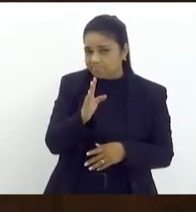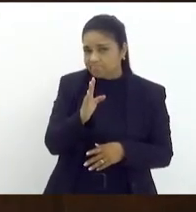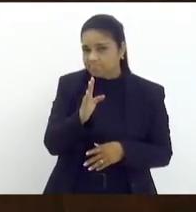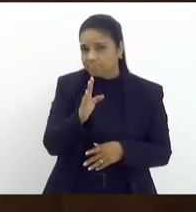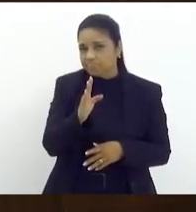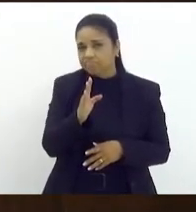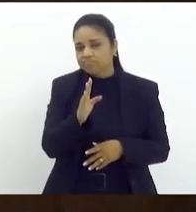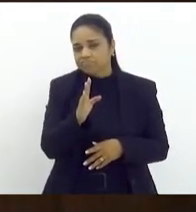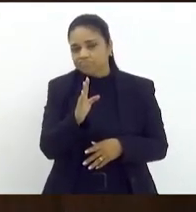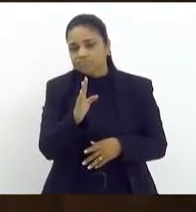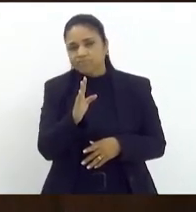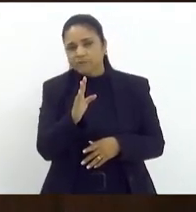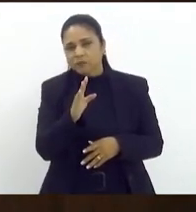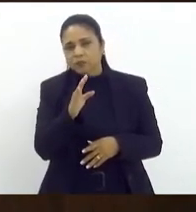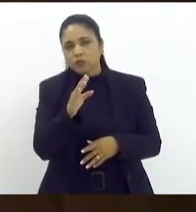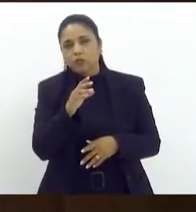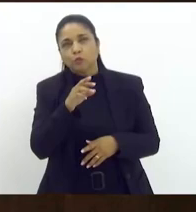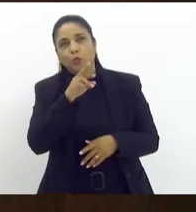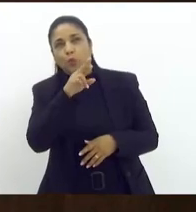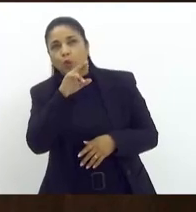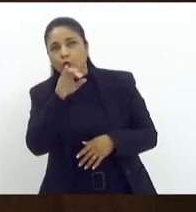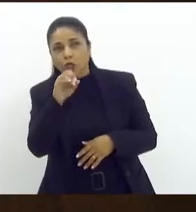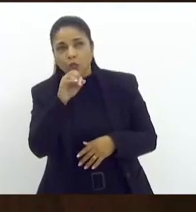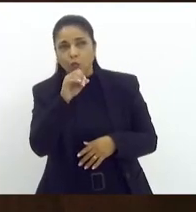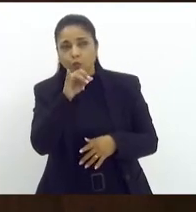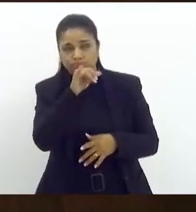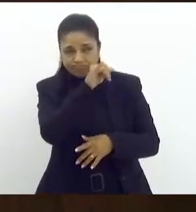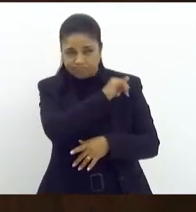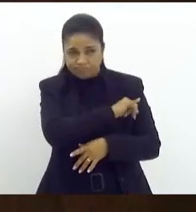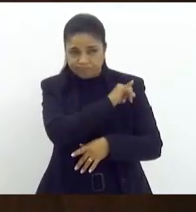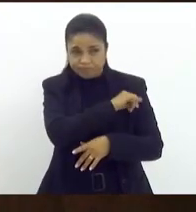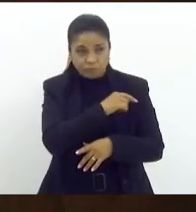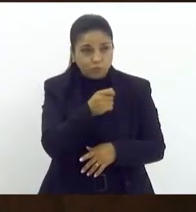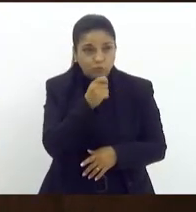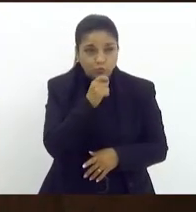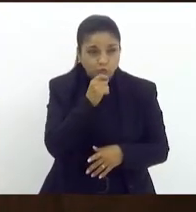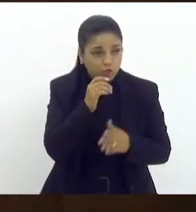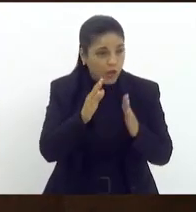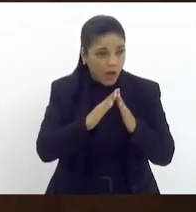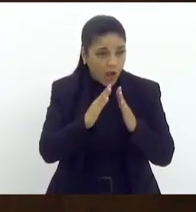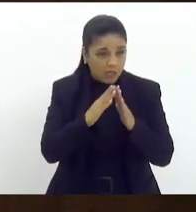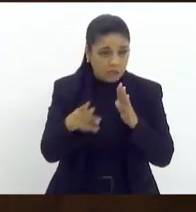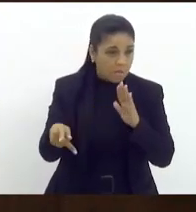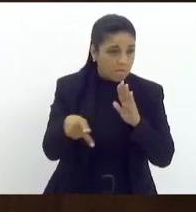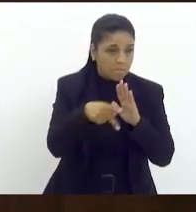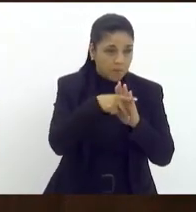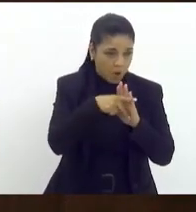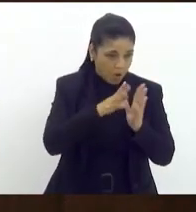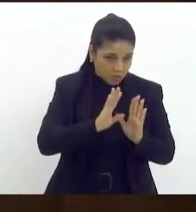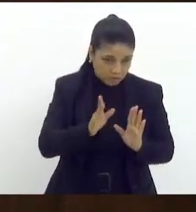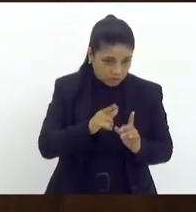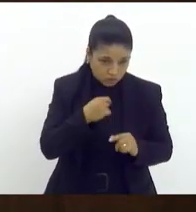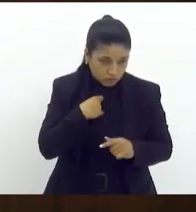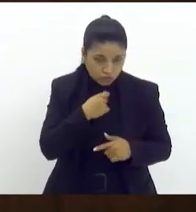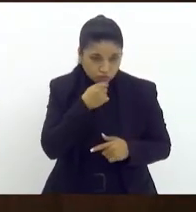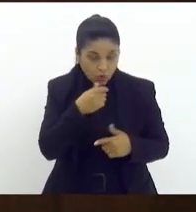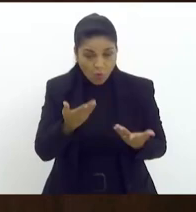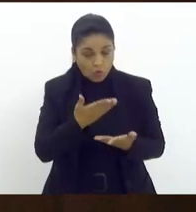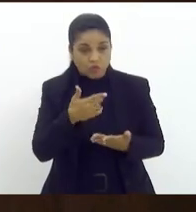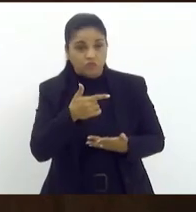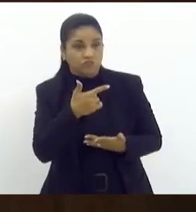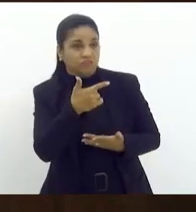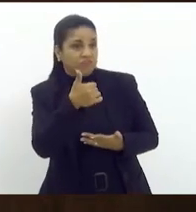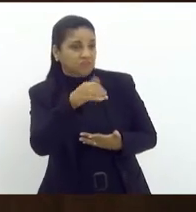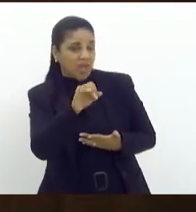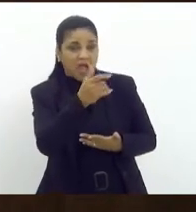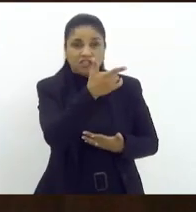número sem o do Rio de Janeiro sem casa própria provavelmente hoje deve ser uns 10 ou 20%, sem casa própria sem